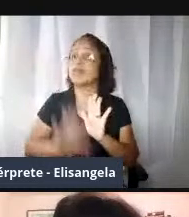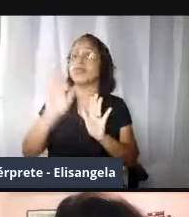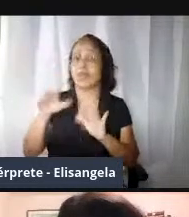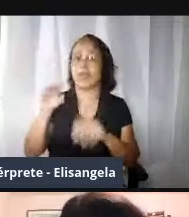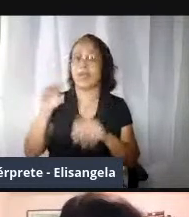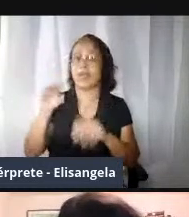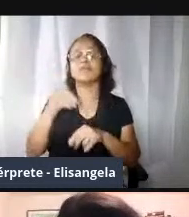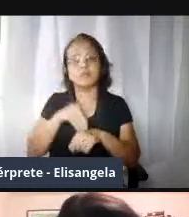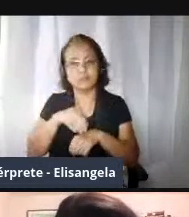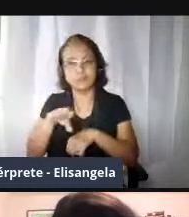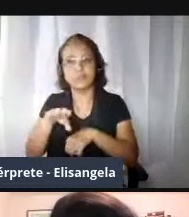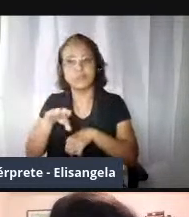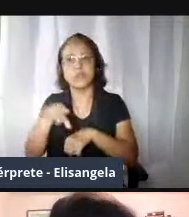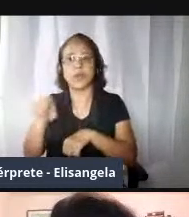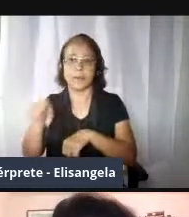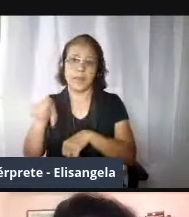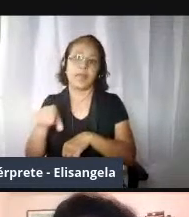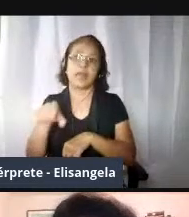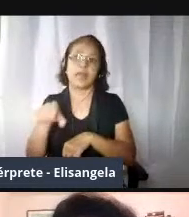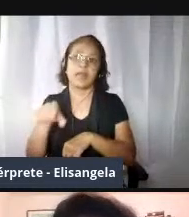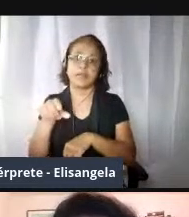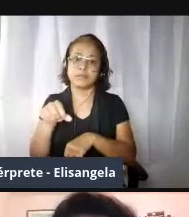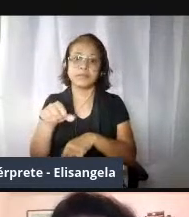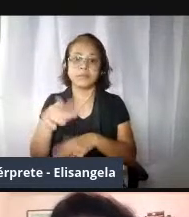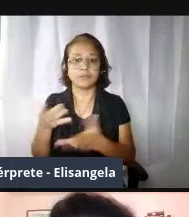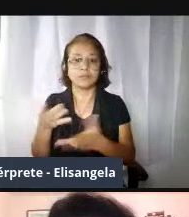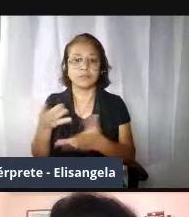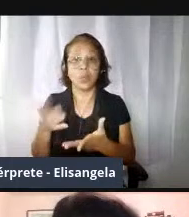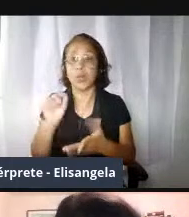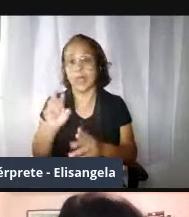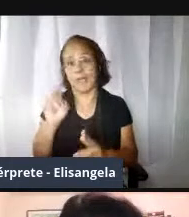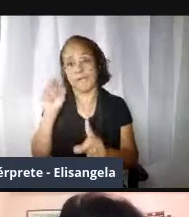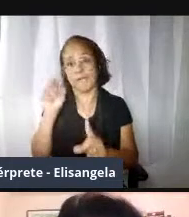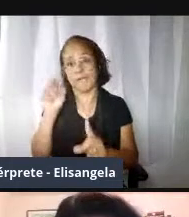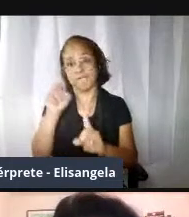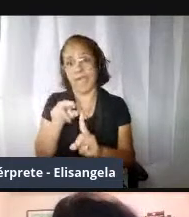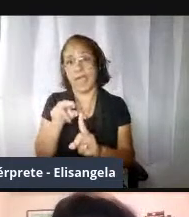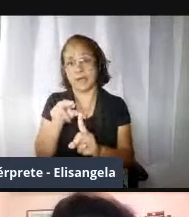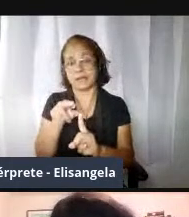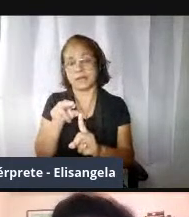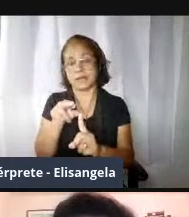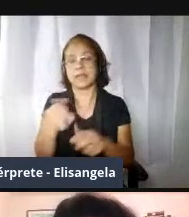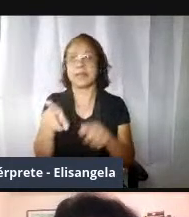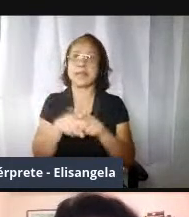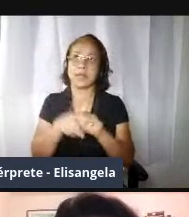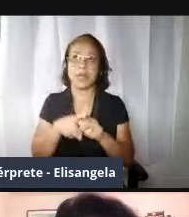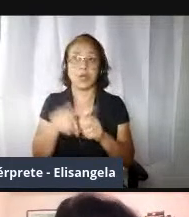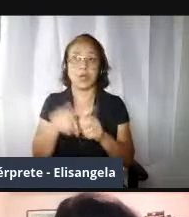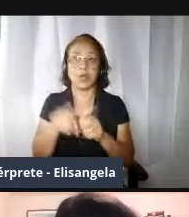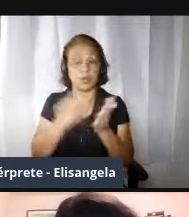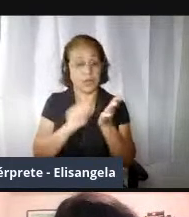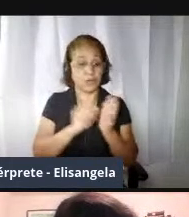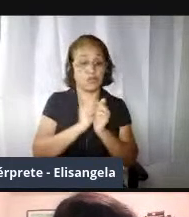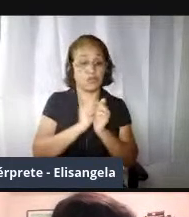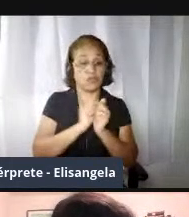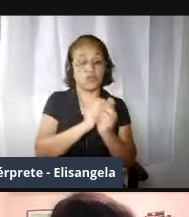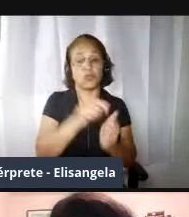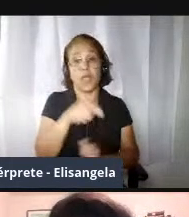né, para, enfim, como referência. E um que eu escrevi com a Amália, justamente sobre